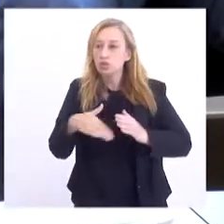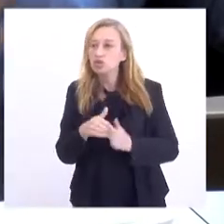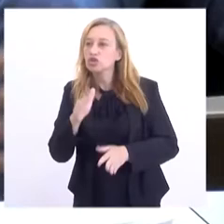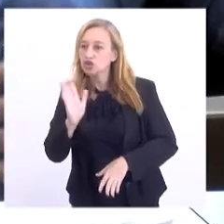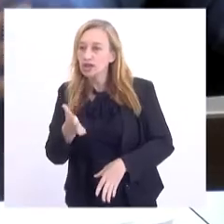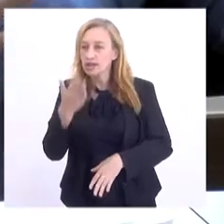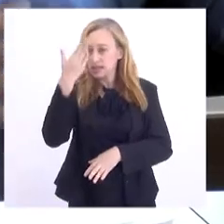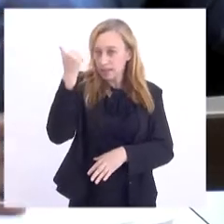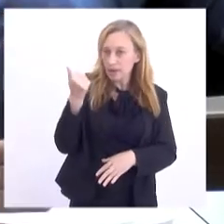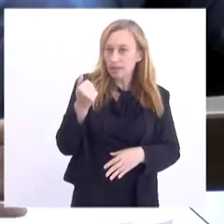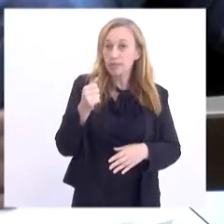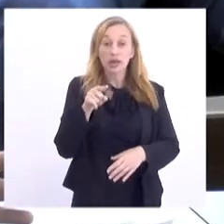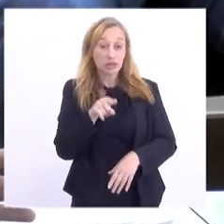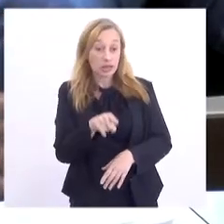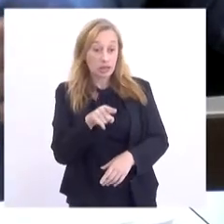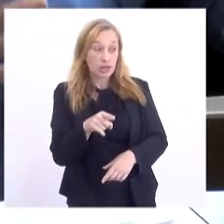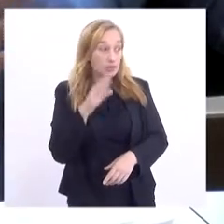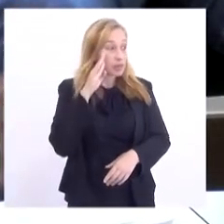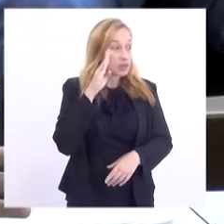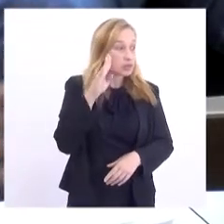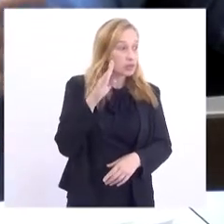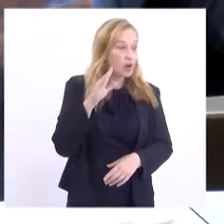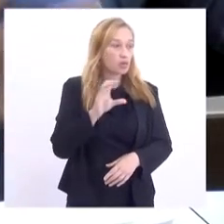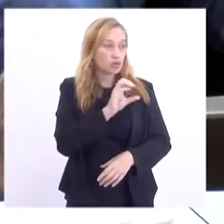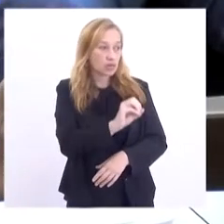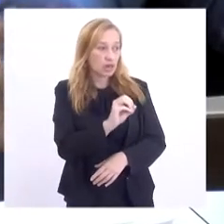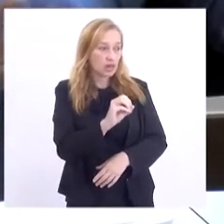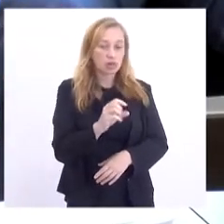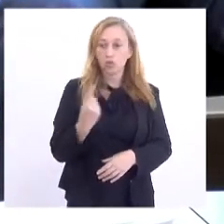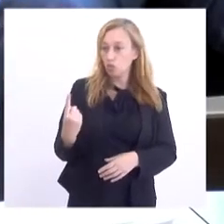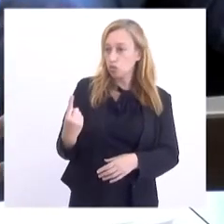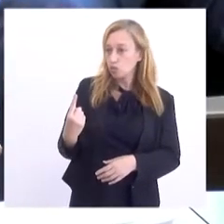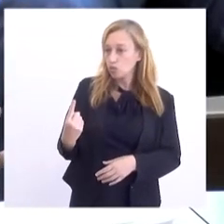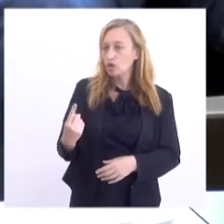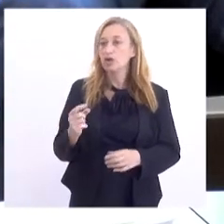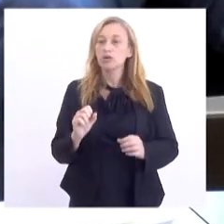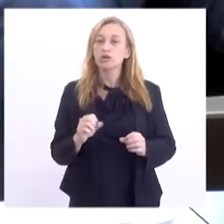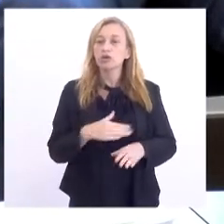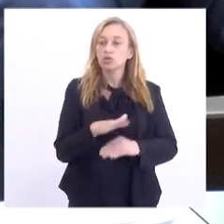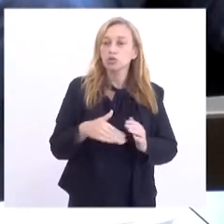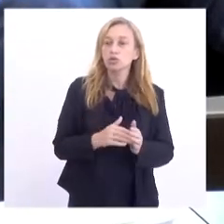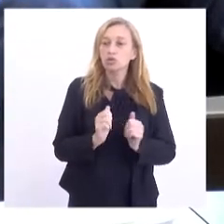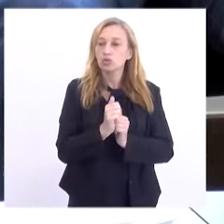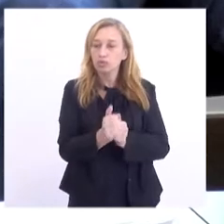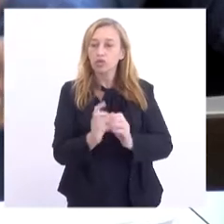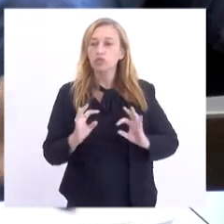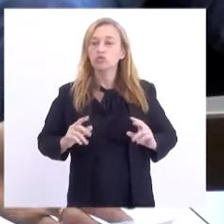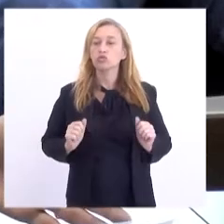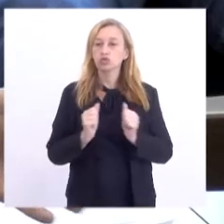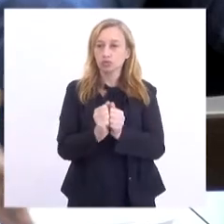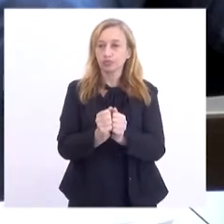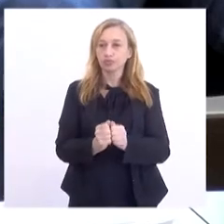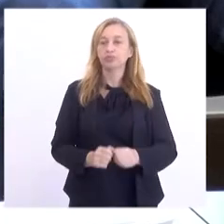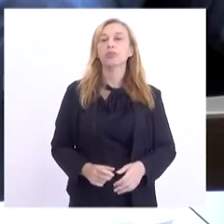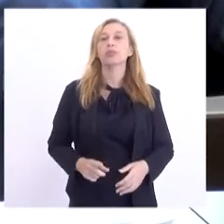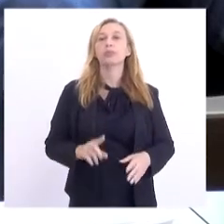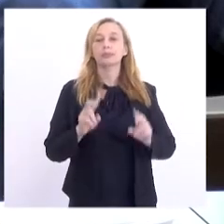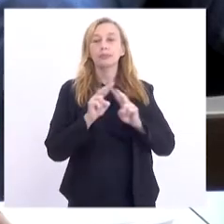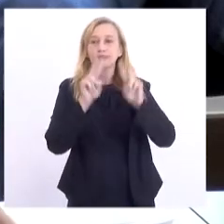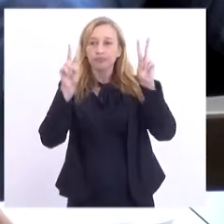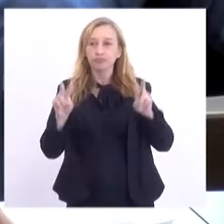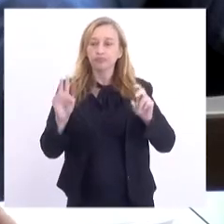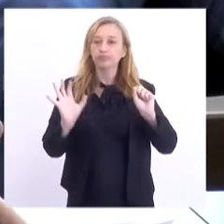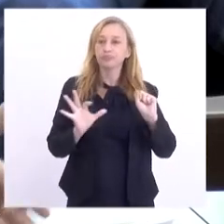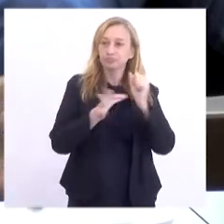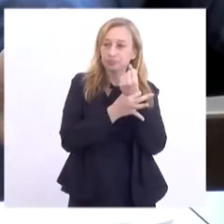alinhado no sentido olha só que tem a prioridade zero prioridade um para gente Está todo mundo na mesma página sob o ponto de vista